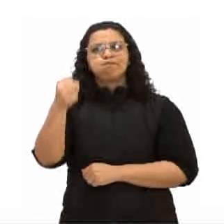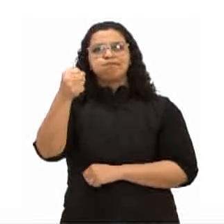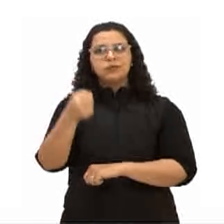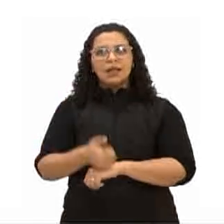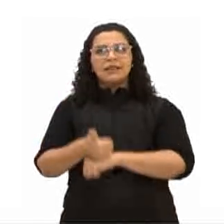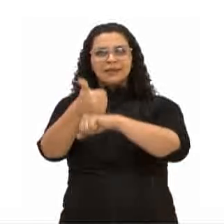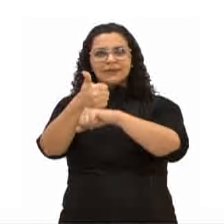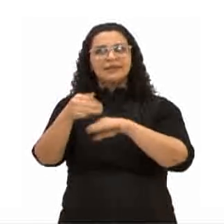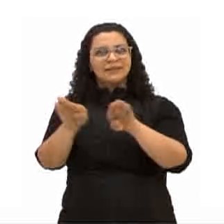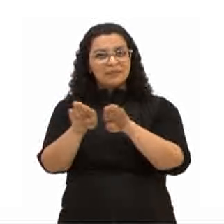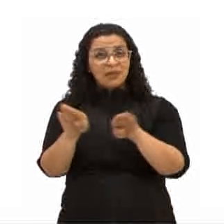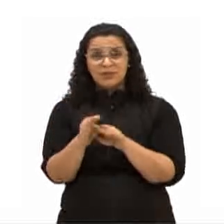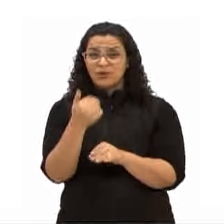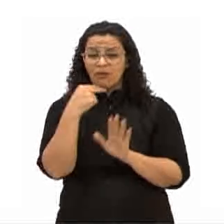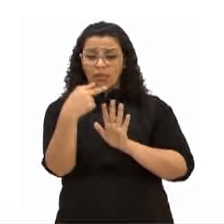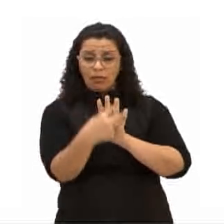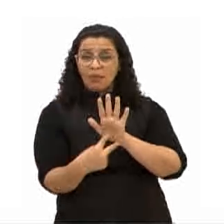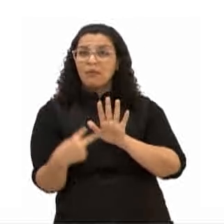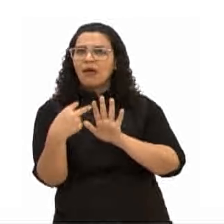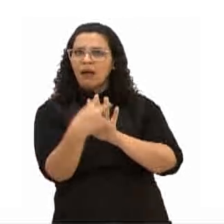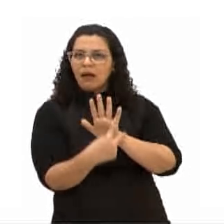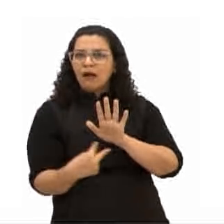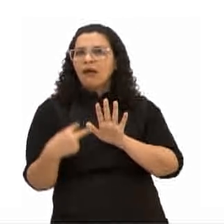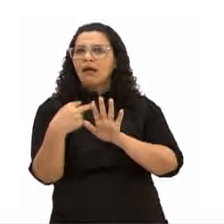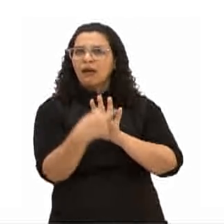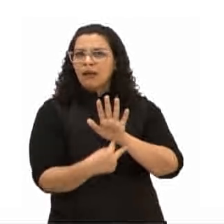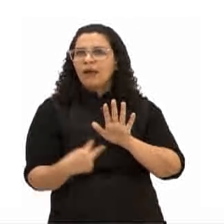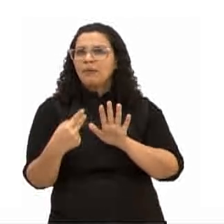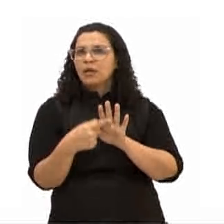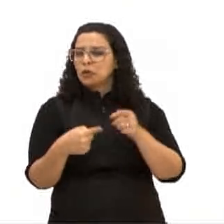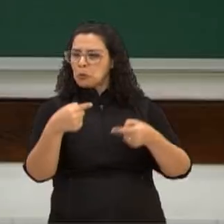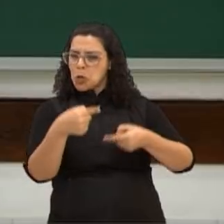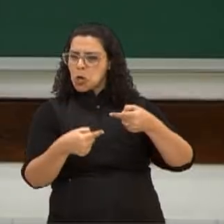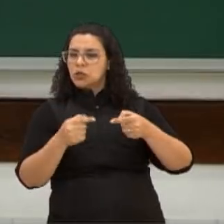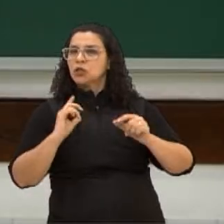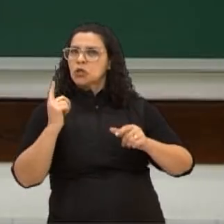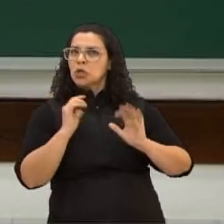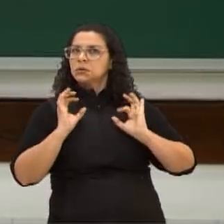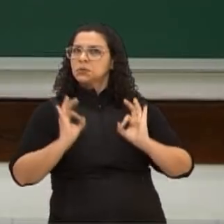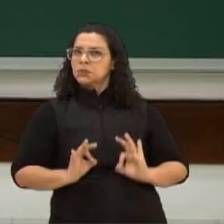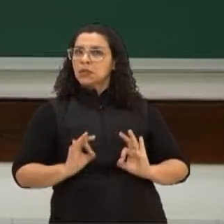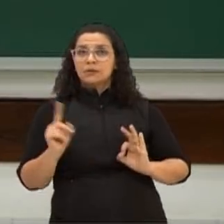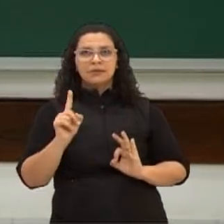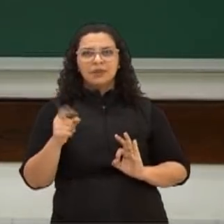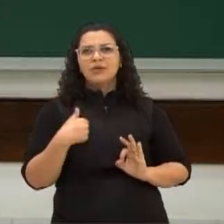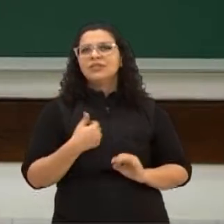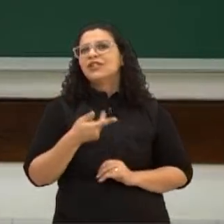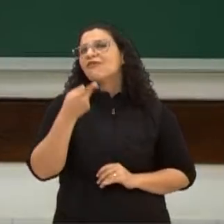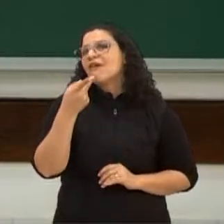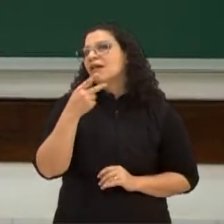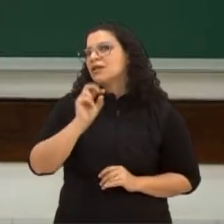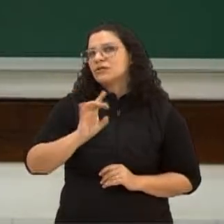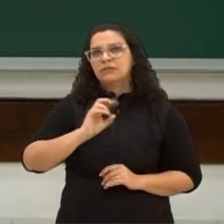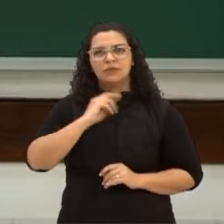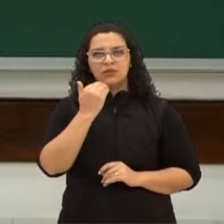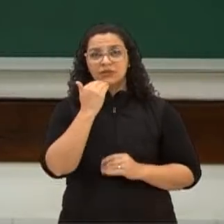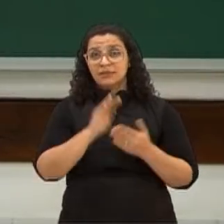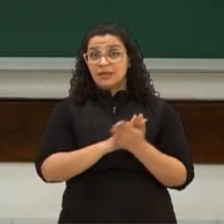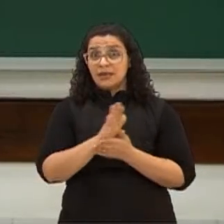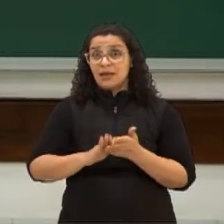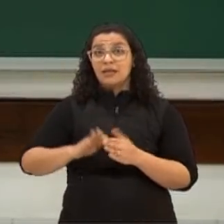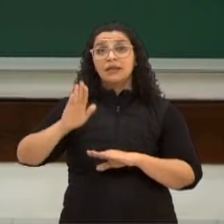não fique só na imagem de politicamente correta, que não adianta somente falar, é